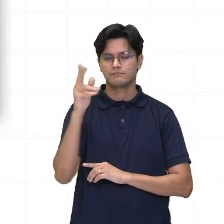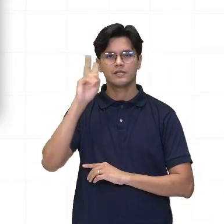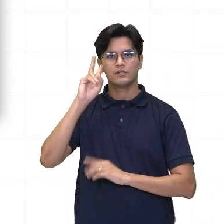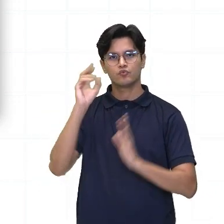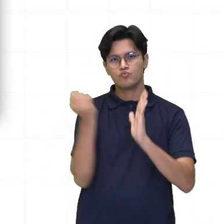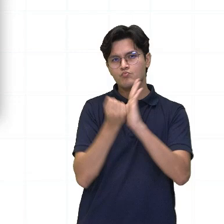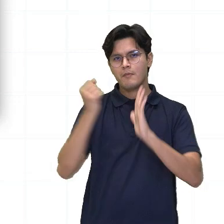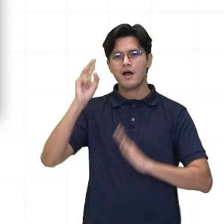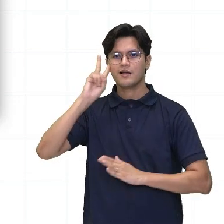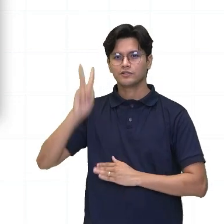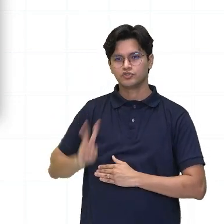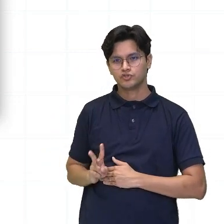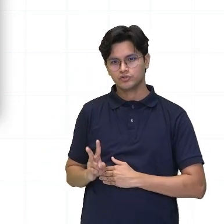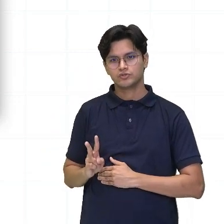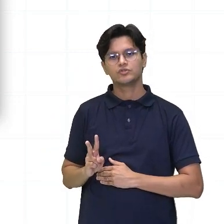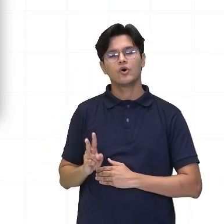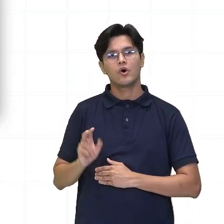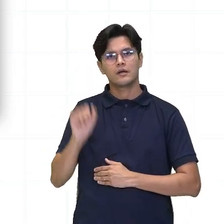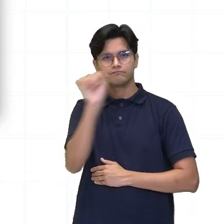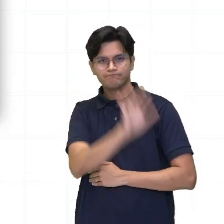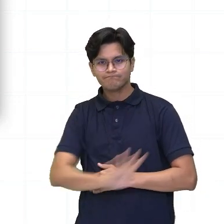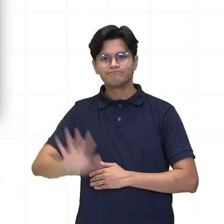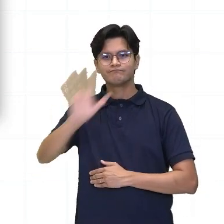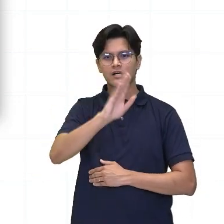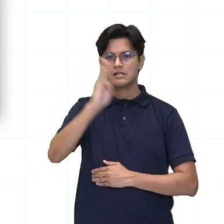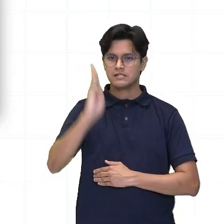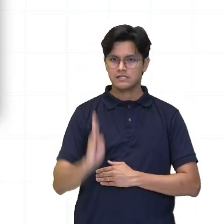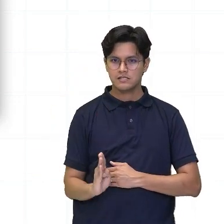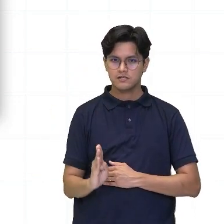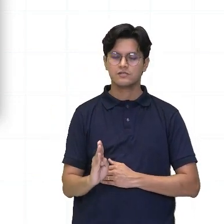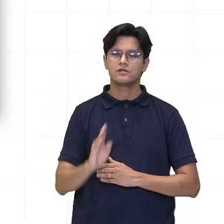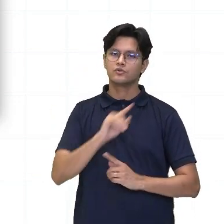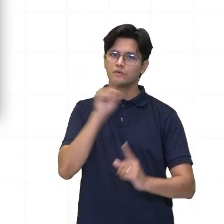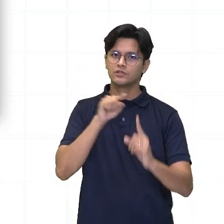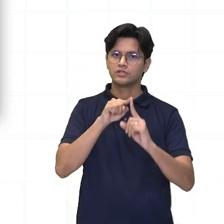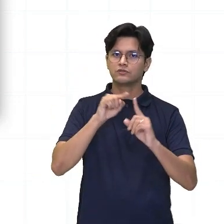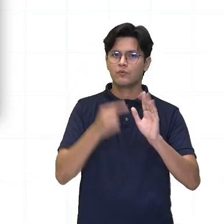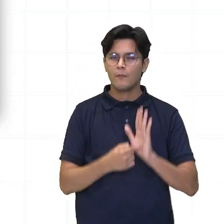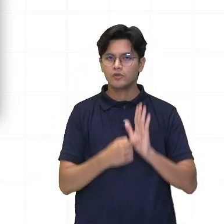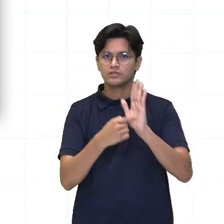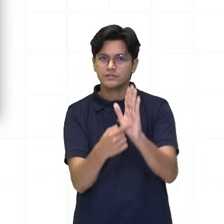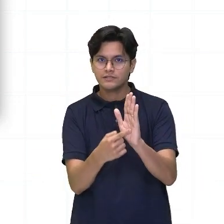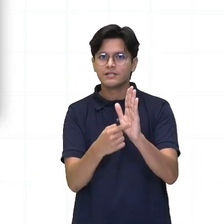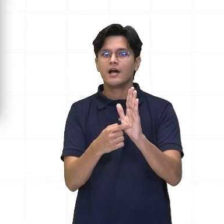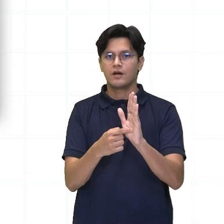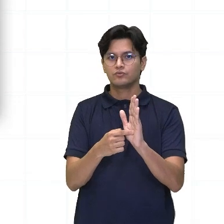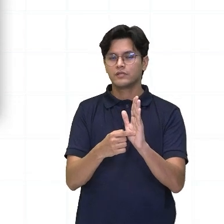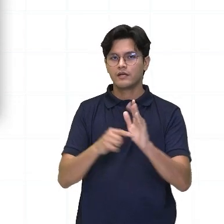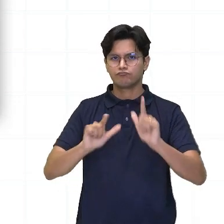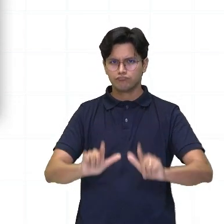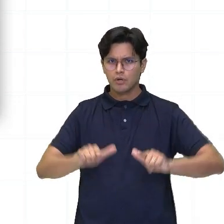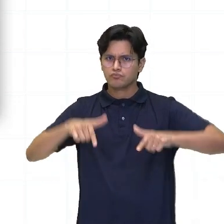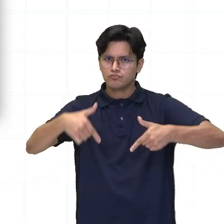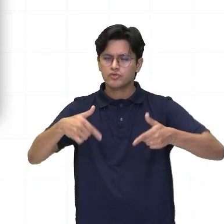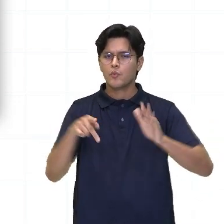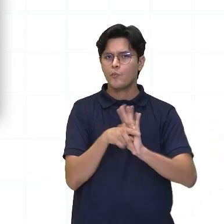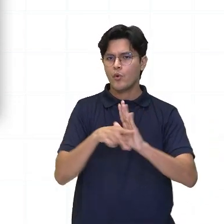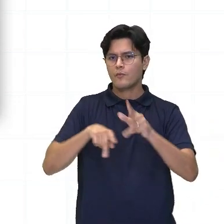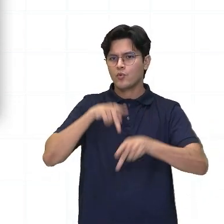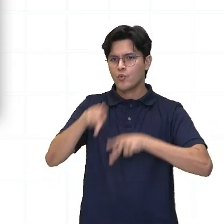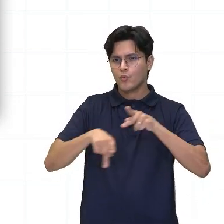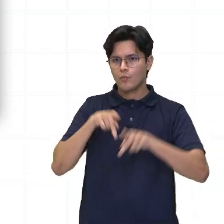estilo grandioso que tanto glorificava as façanhas do povo e de seus protagonistas, suas obras mais